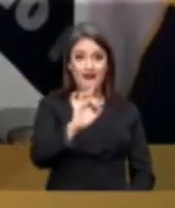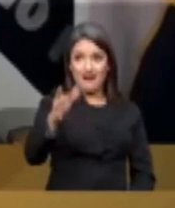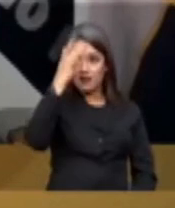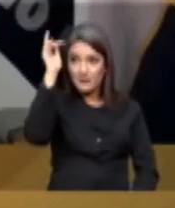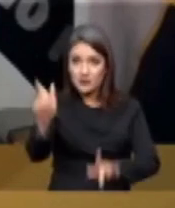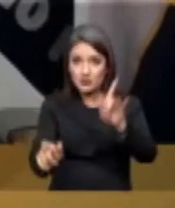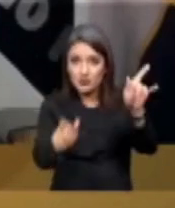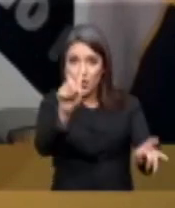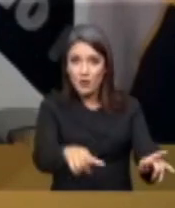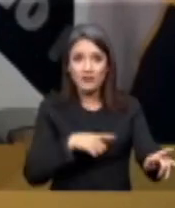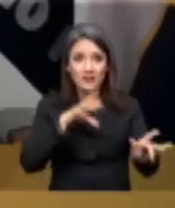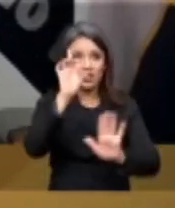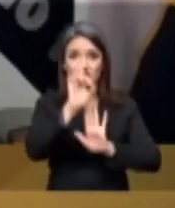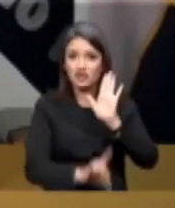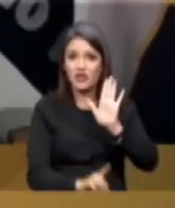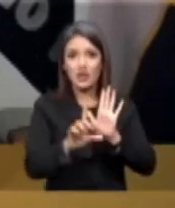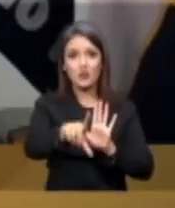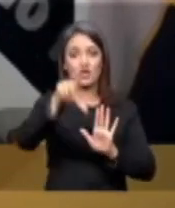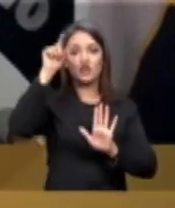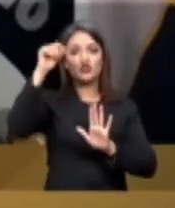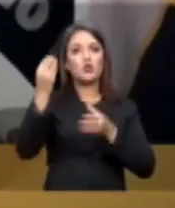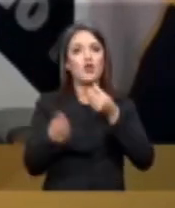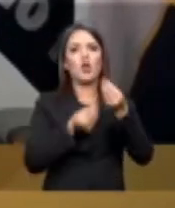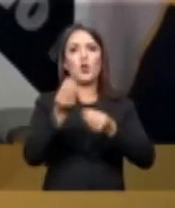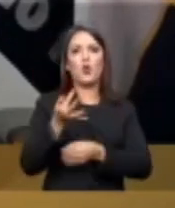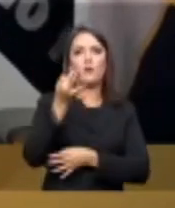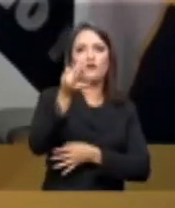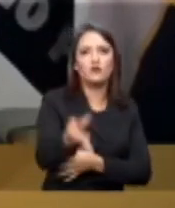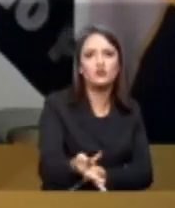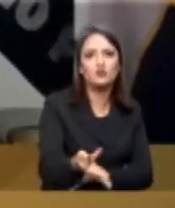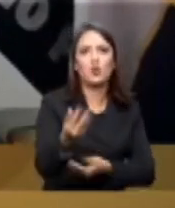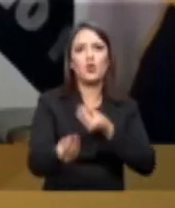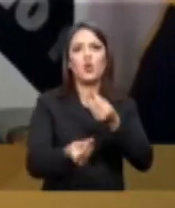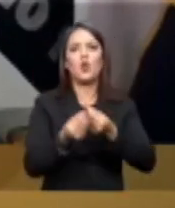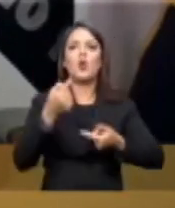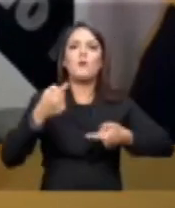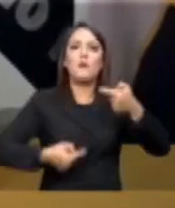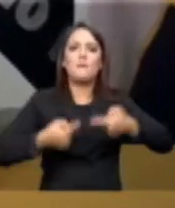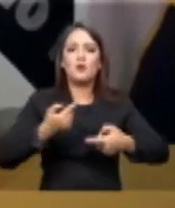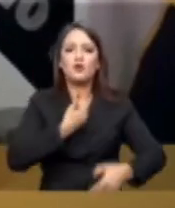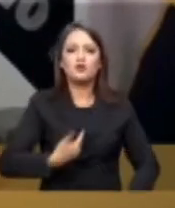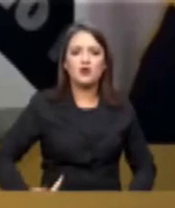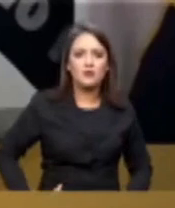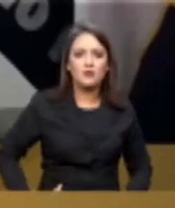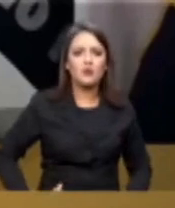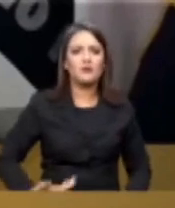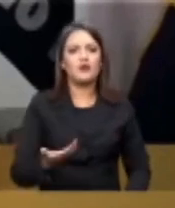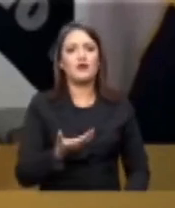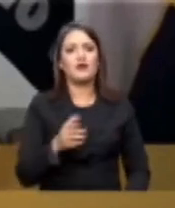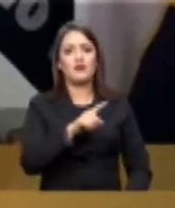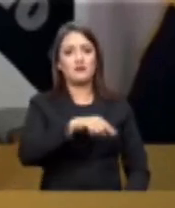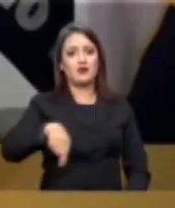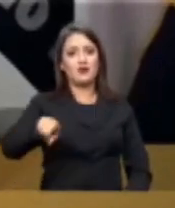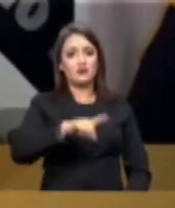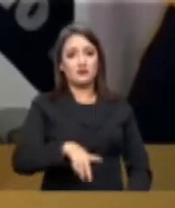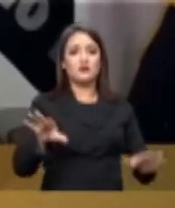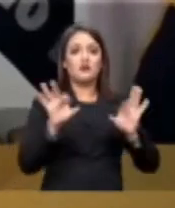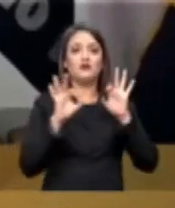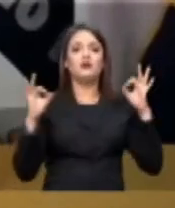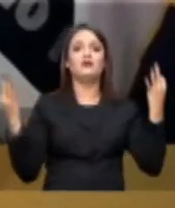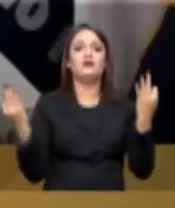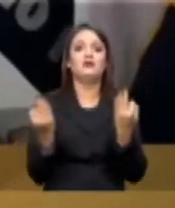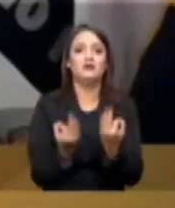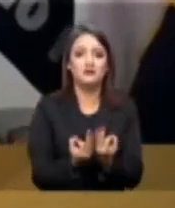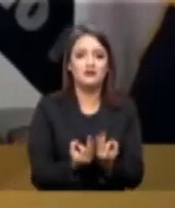sagrado a escolher o seu destino, as políticas públicas que quer para si e para a sua família e para o